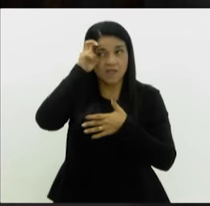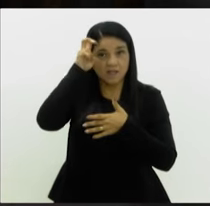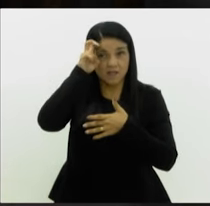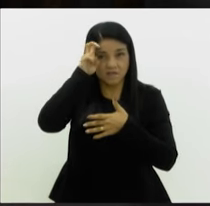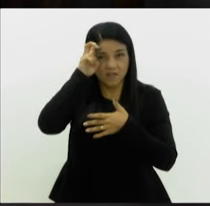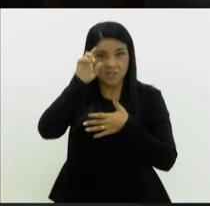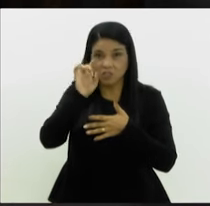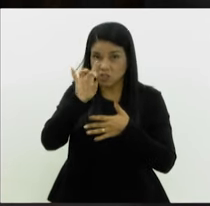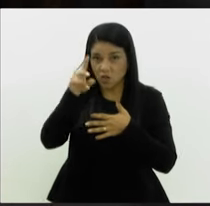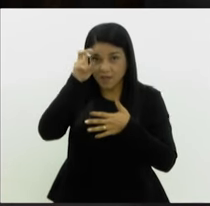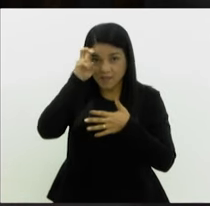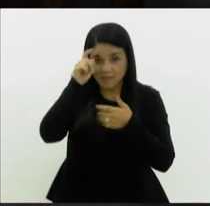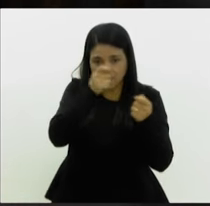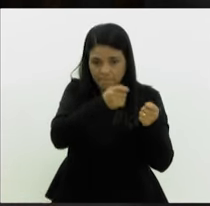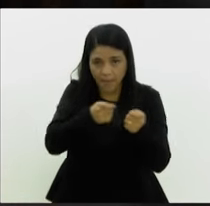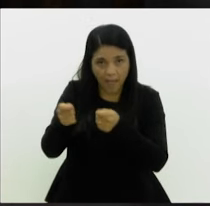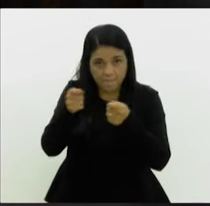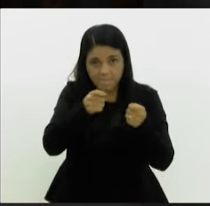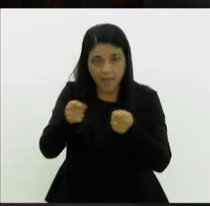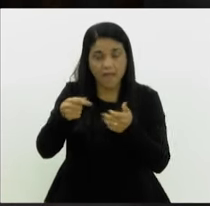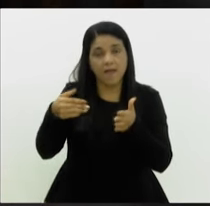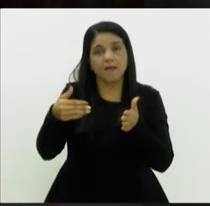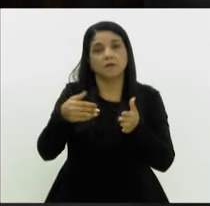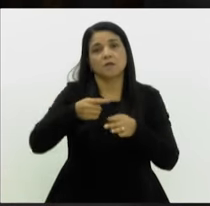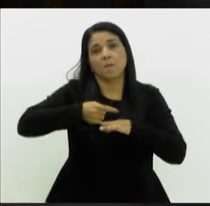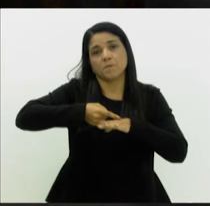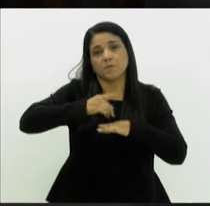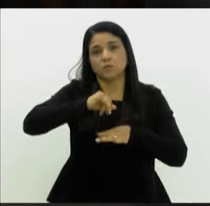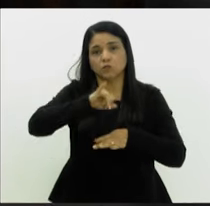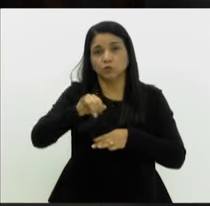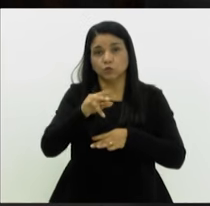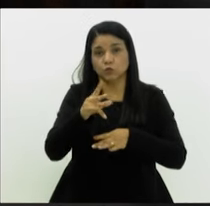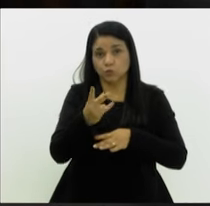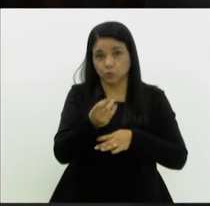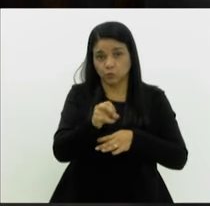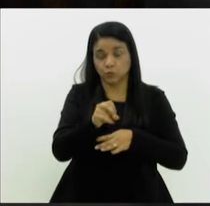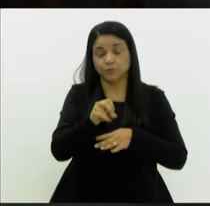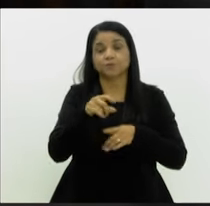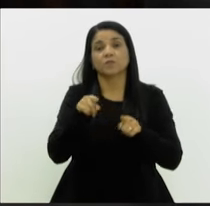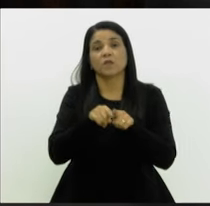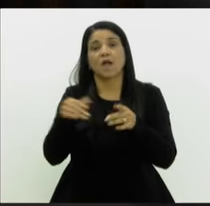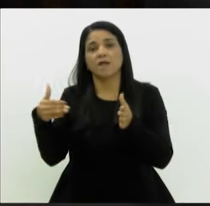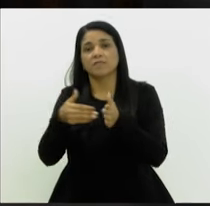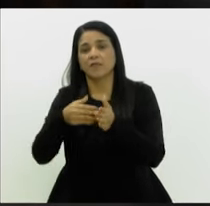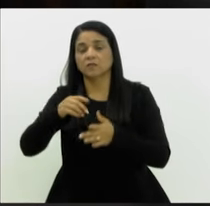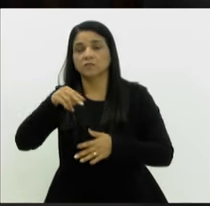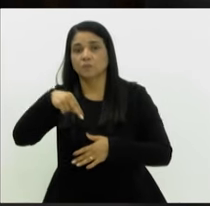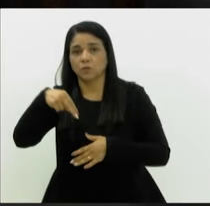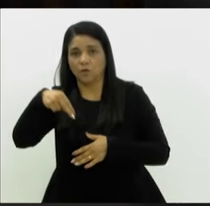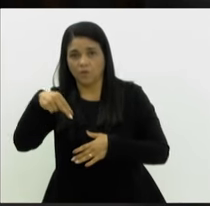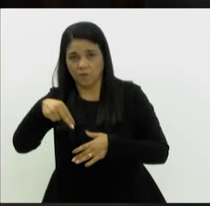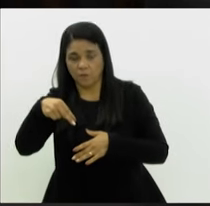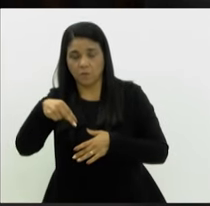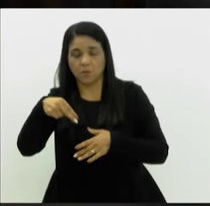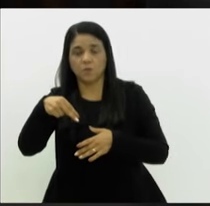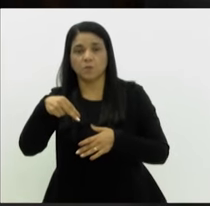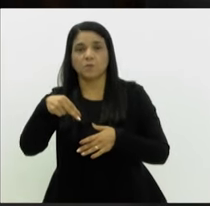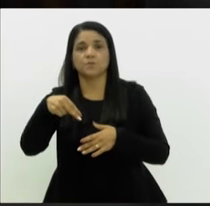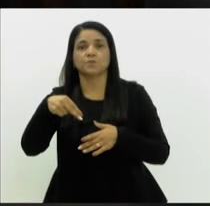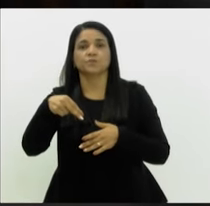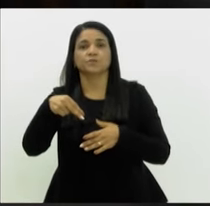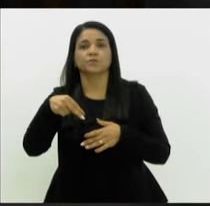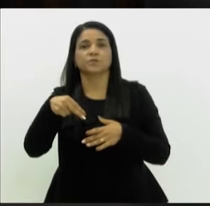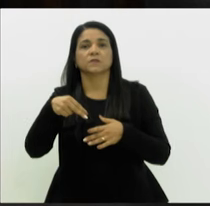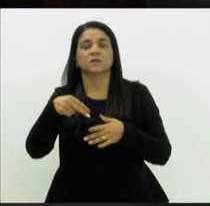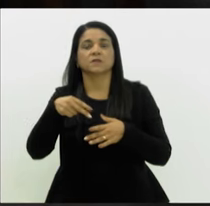de 1º de junho até findar a eleição, segundo turno, 1º de novembro do ano corrente, que as